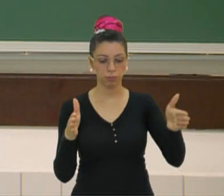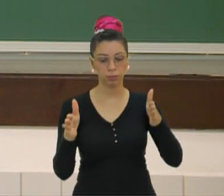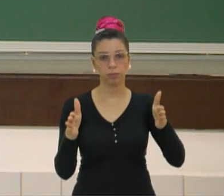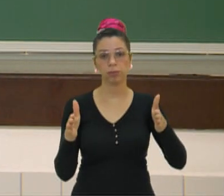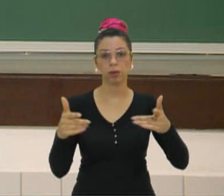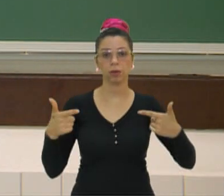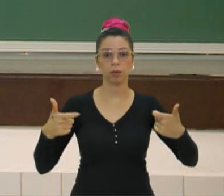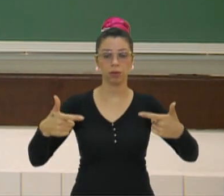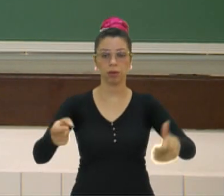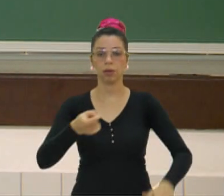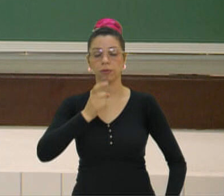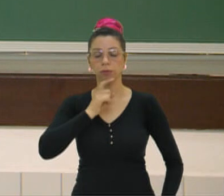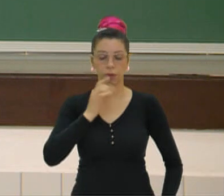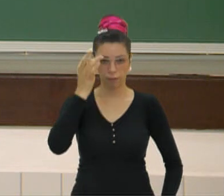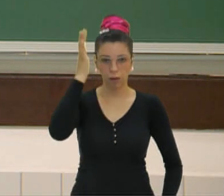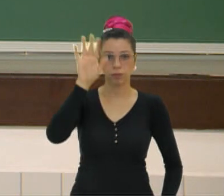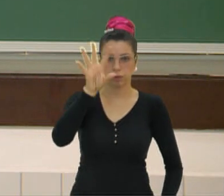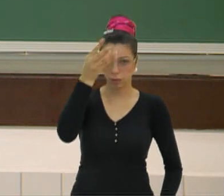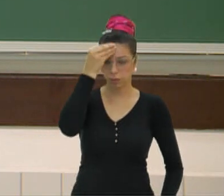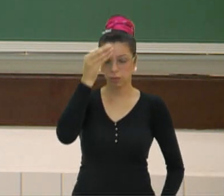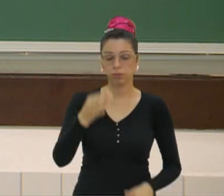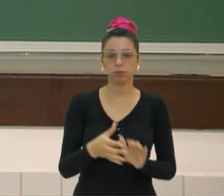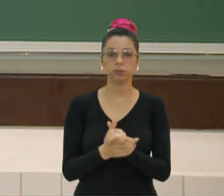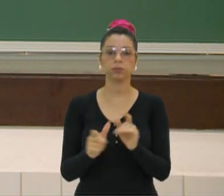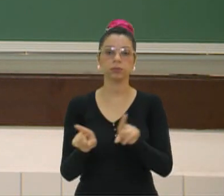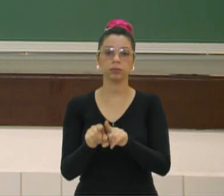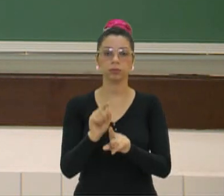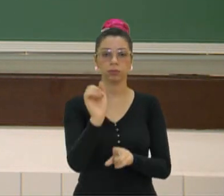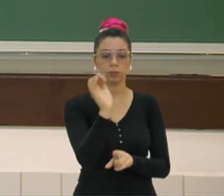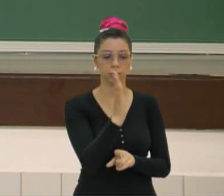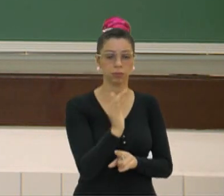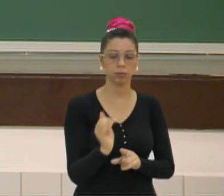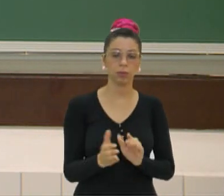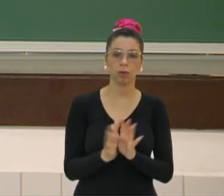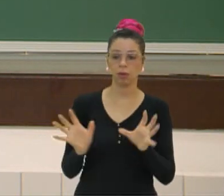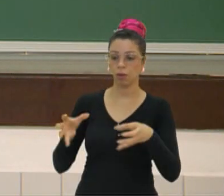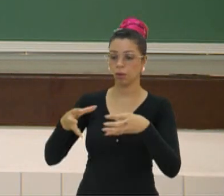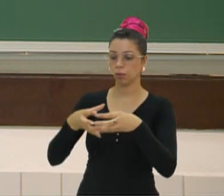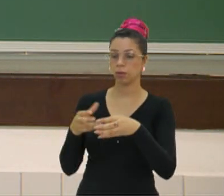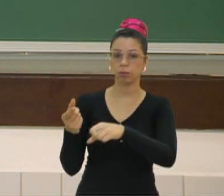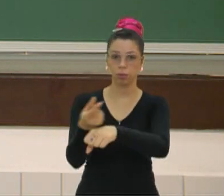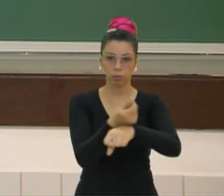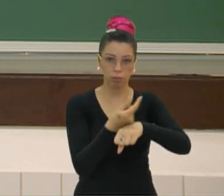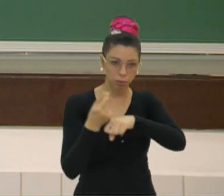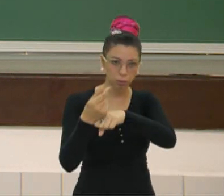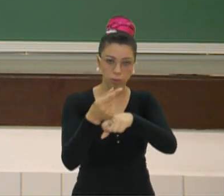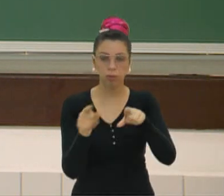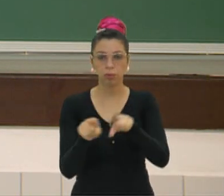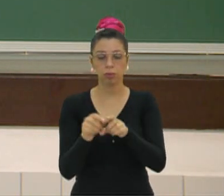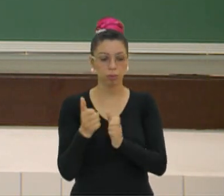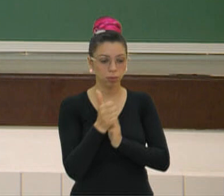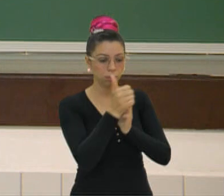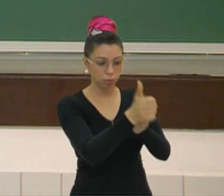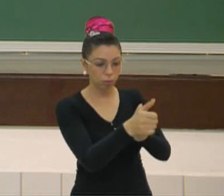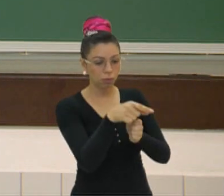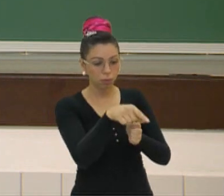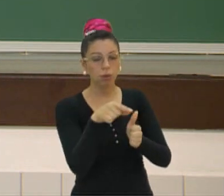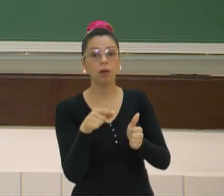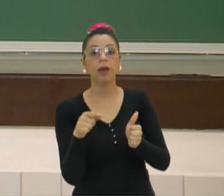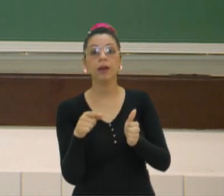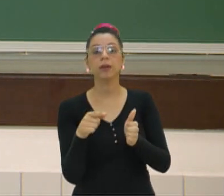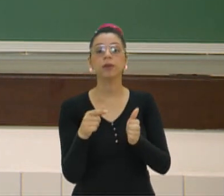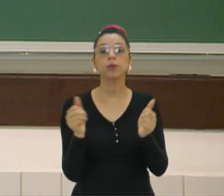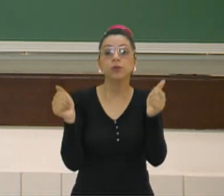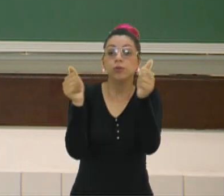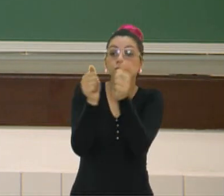Fria, então já é fácil você entender, né? O alinhamento brasileiro ao bloco capitalista significa um alinhamento aos Estados Unidos, que